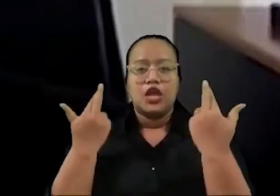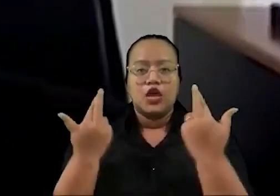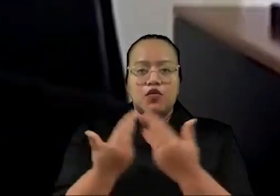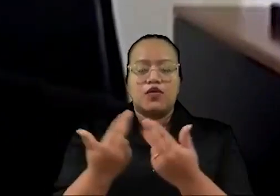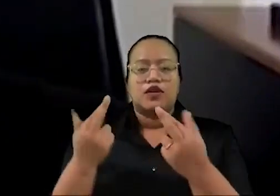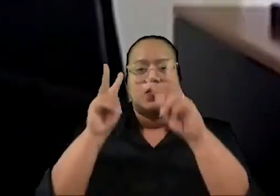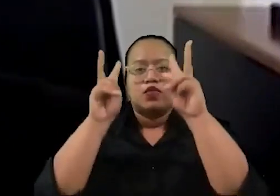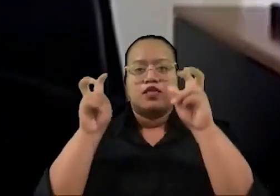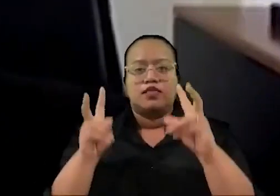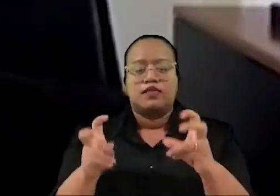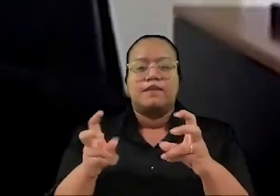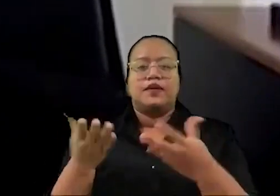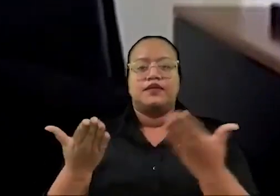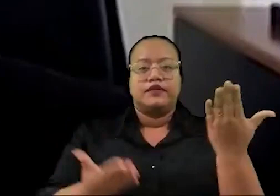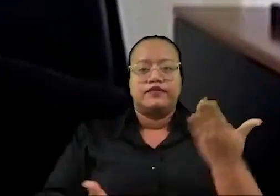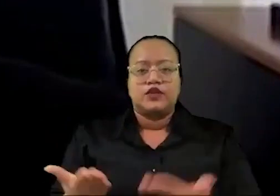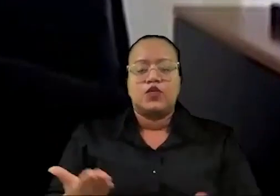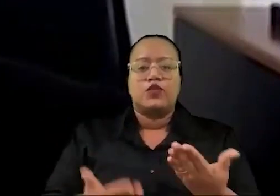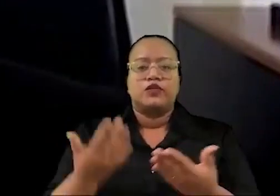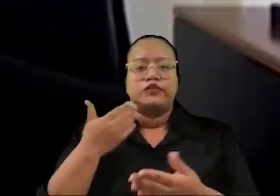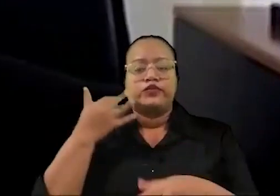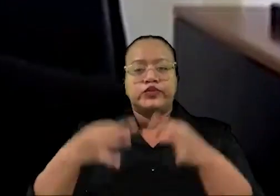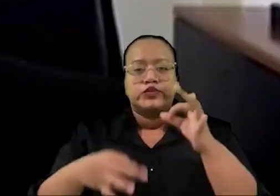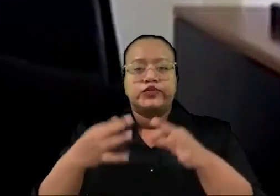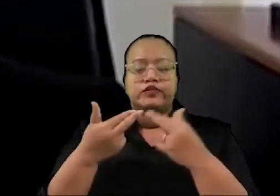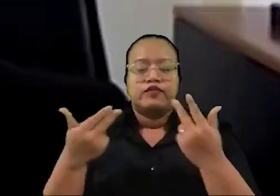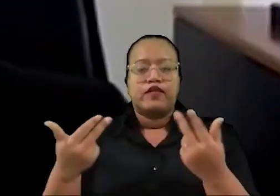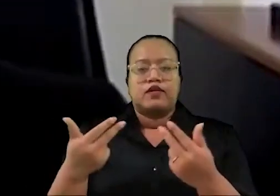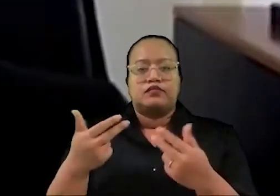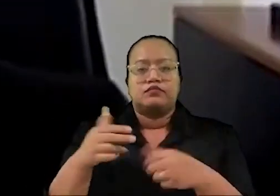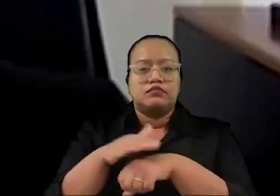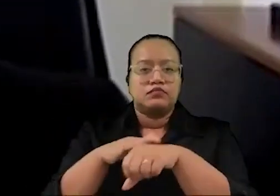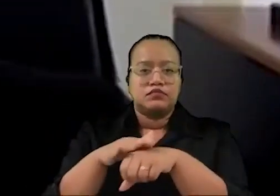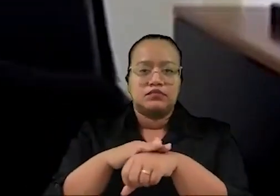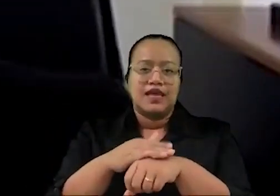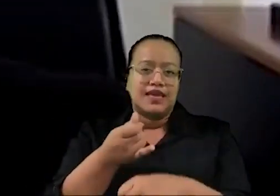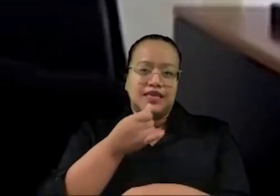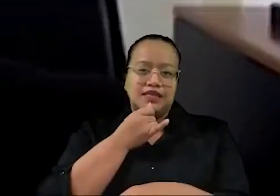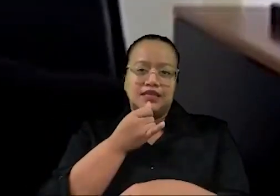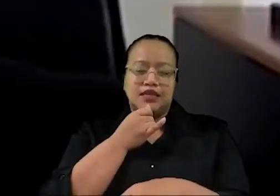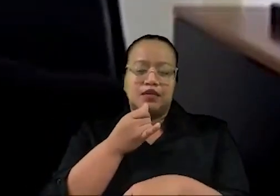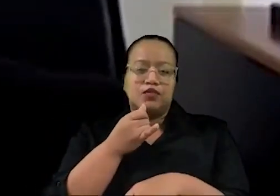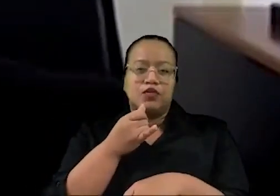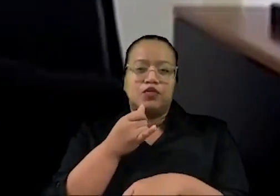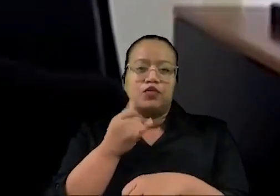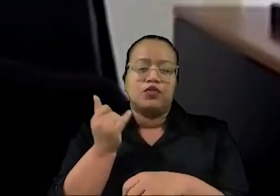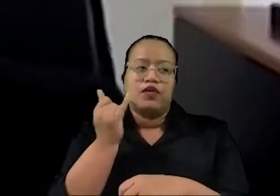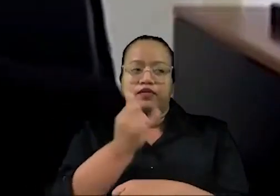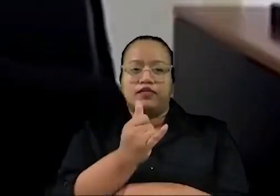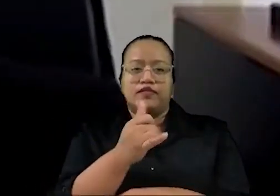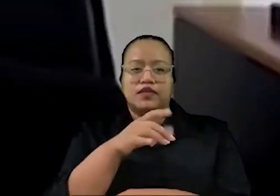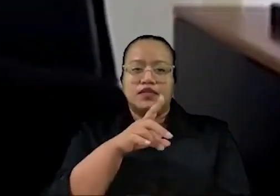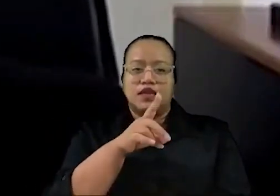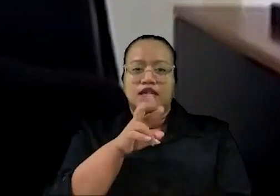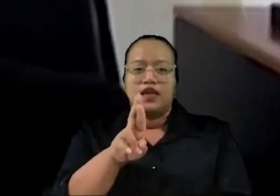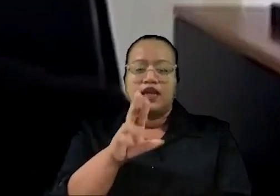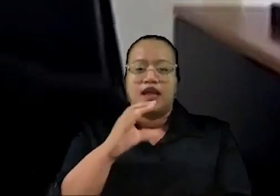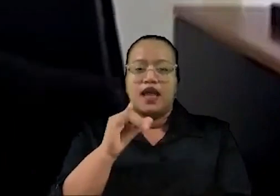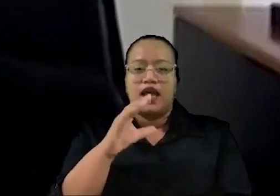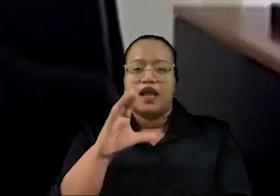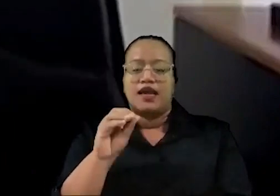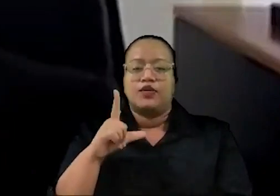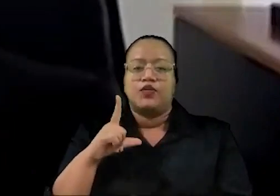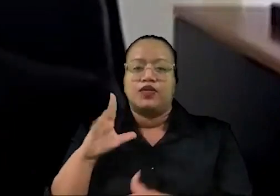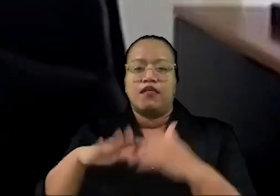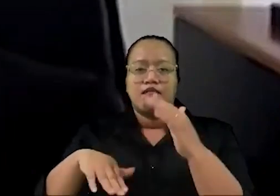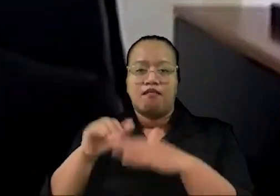as necessidades. Então, vou dar um exemplo, Caio, prático, de algo que a gente desenvolveu aqui, bem recente, e estamos cada